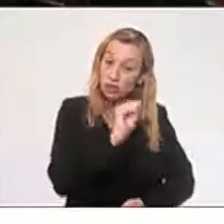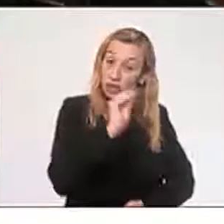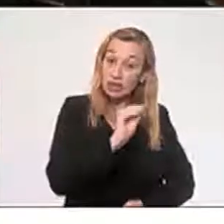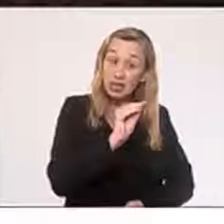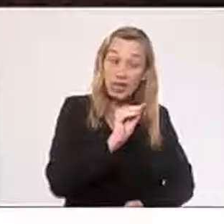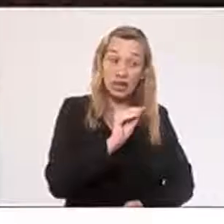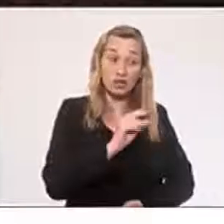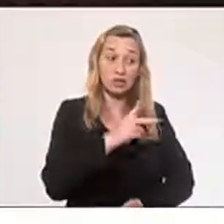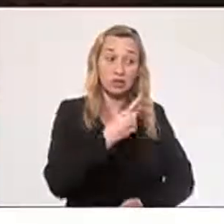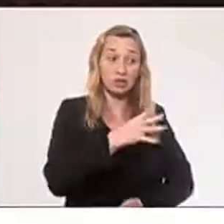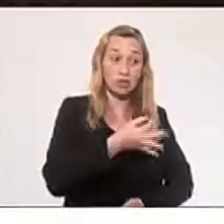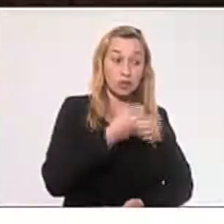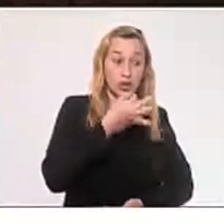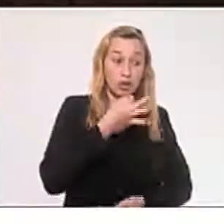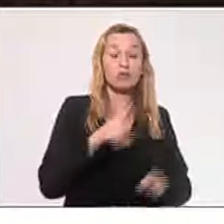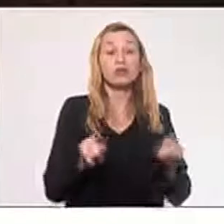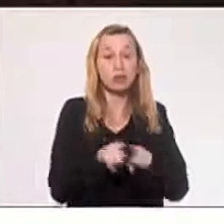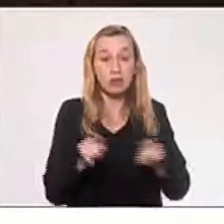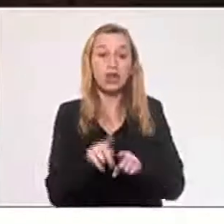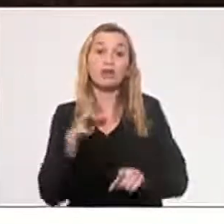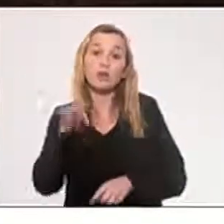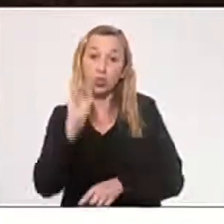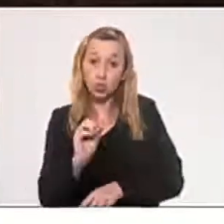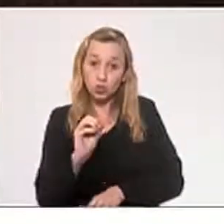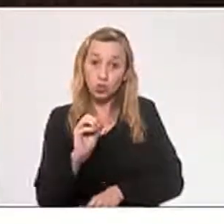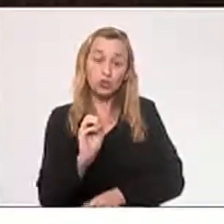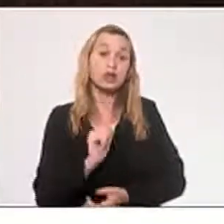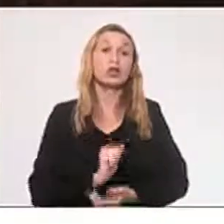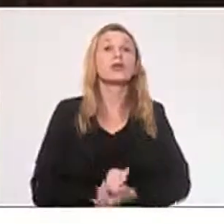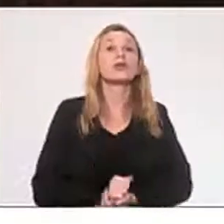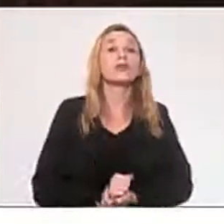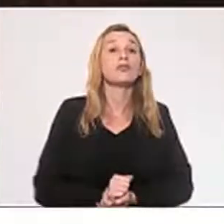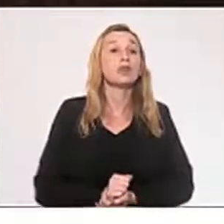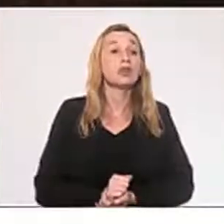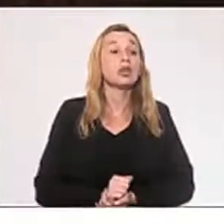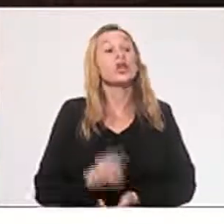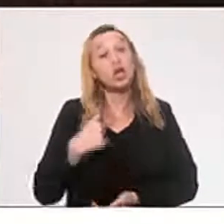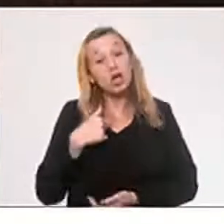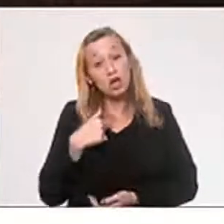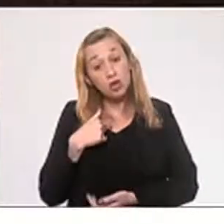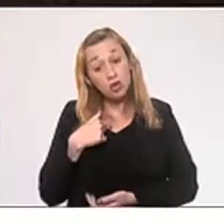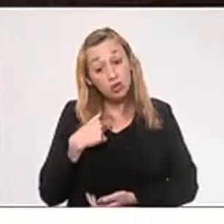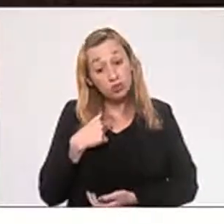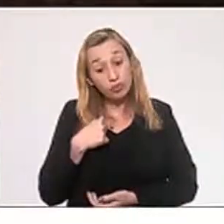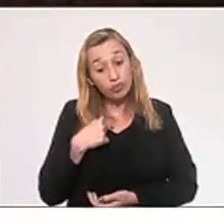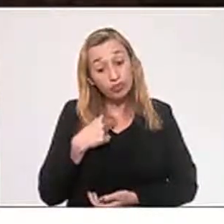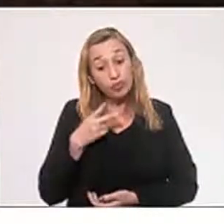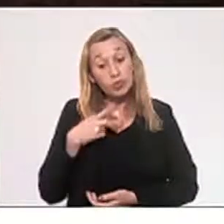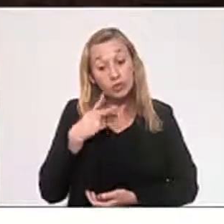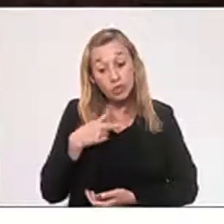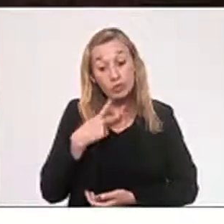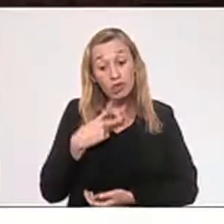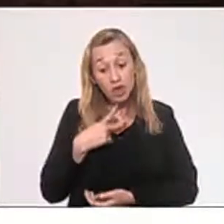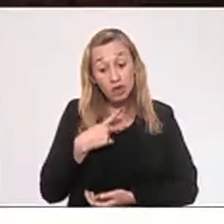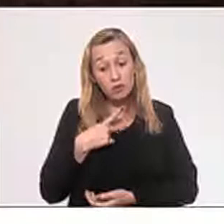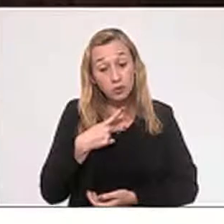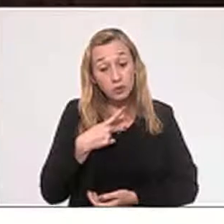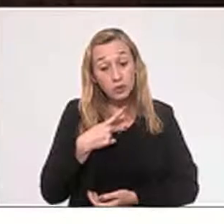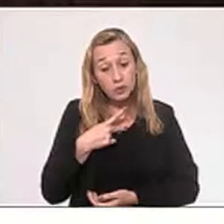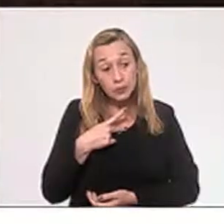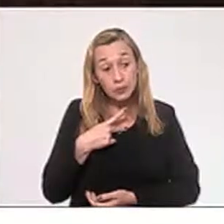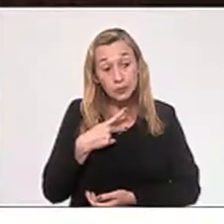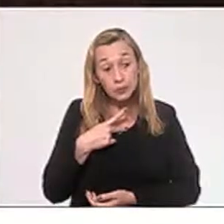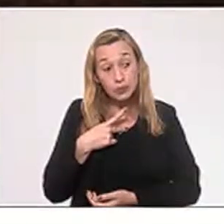tampouco o deputado Dauaire, eu confesso estar em estado